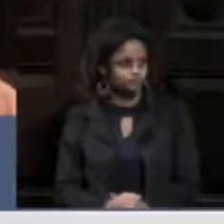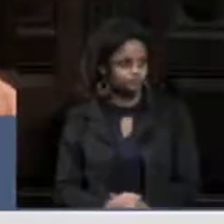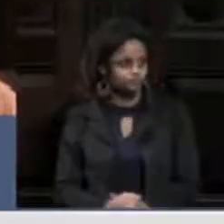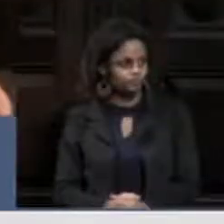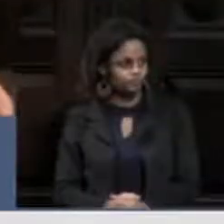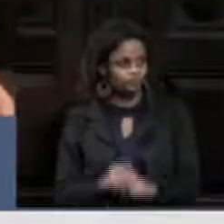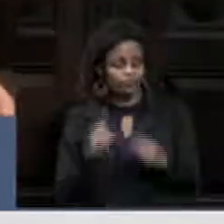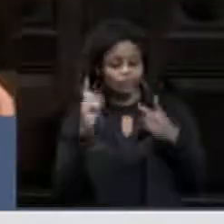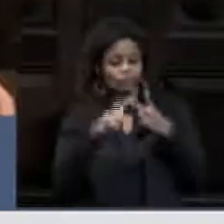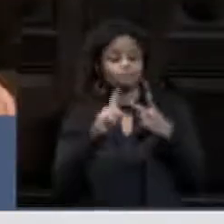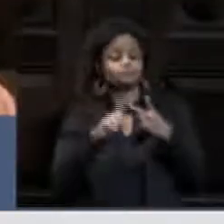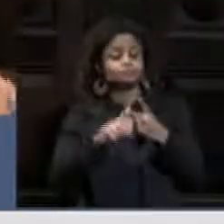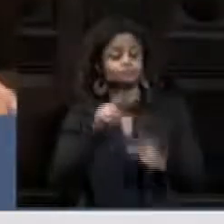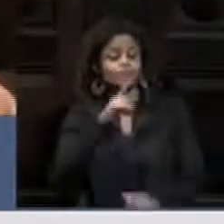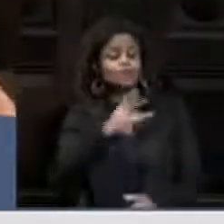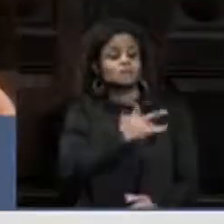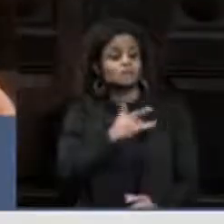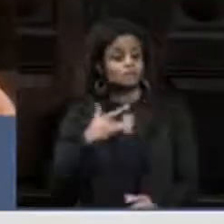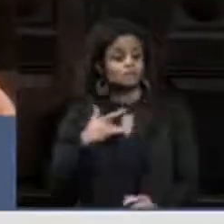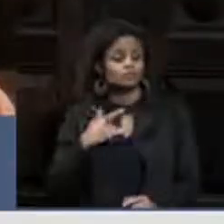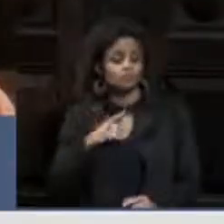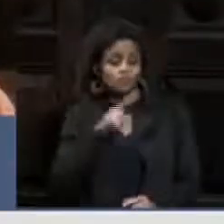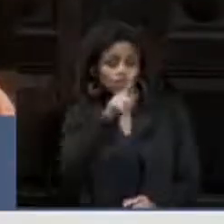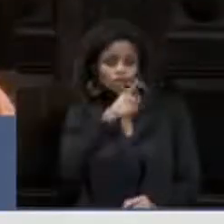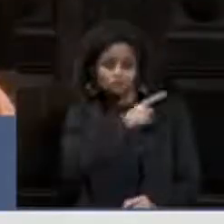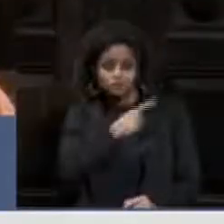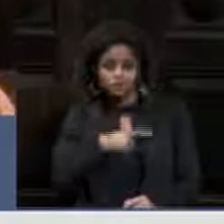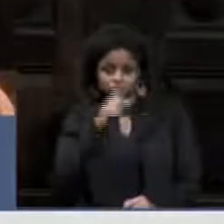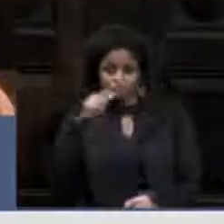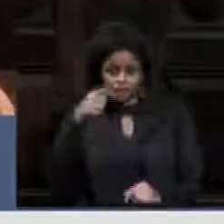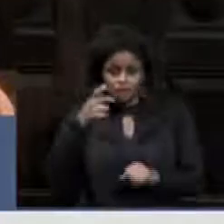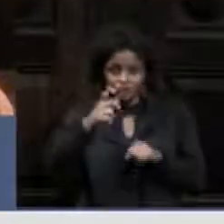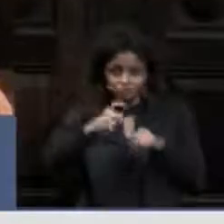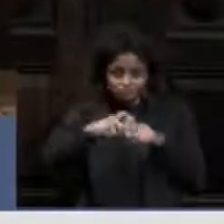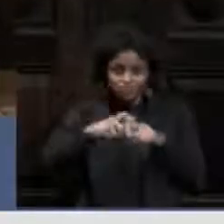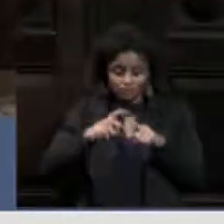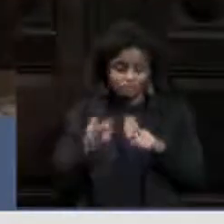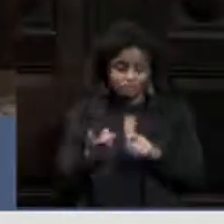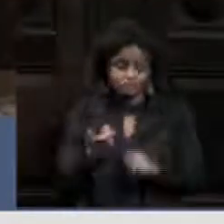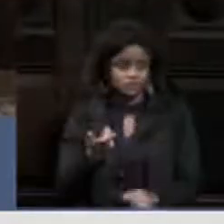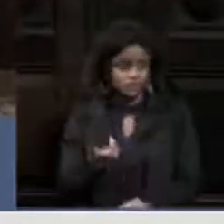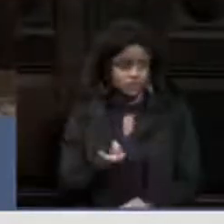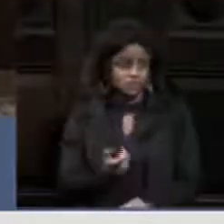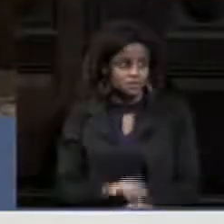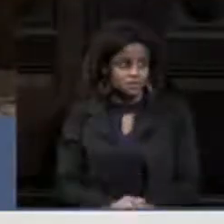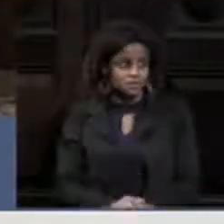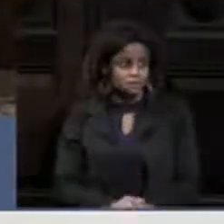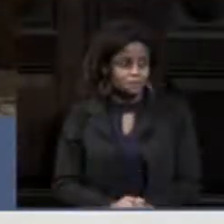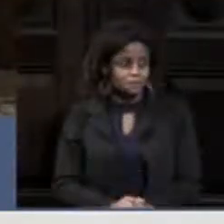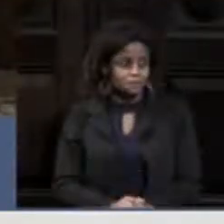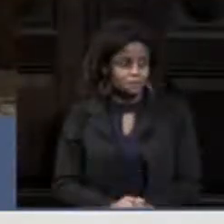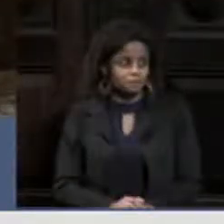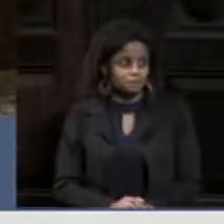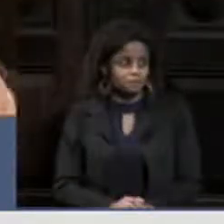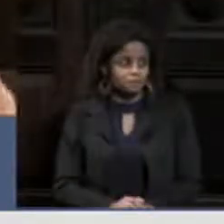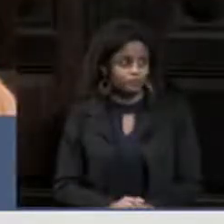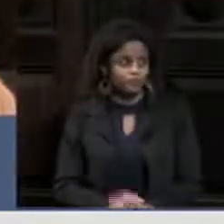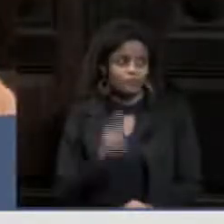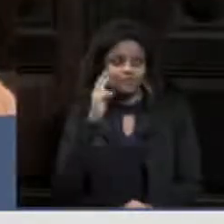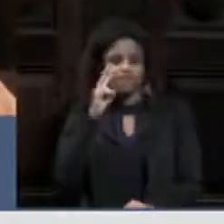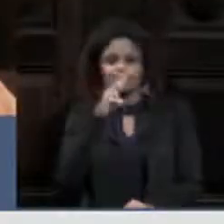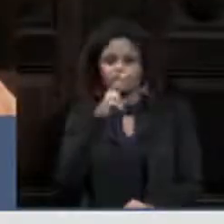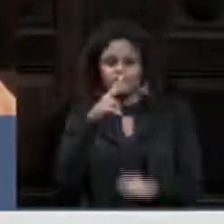e Vossa Excelência é médico, beira o